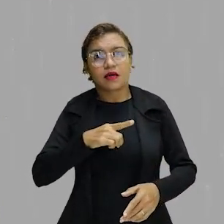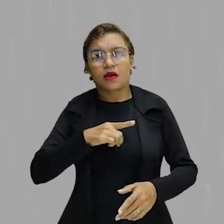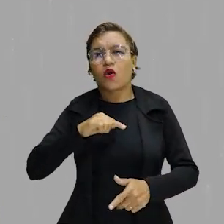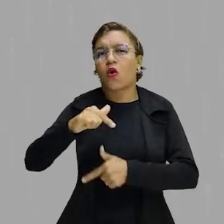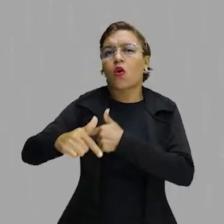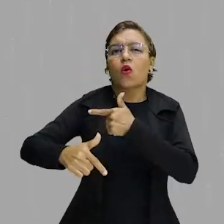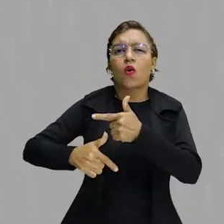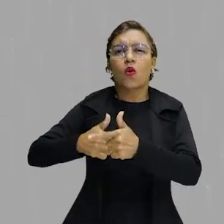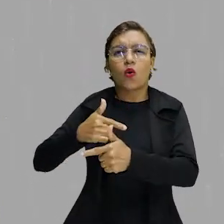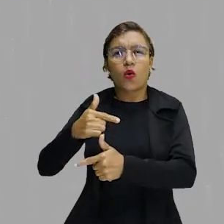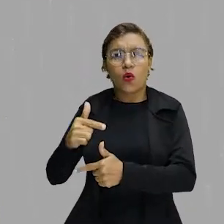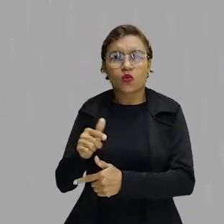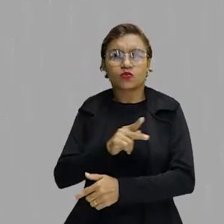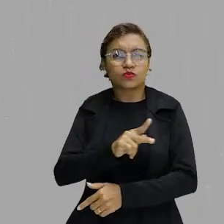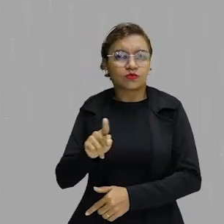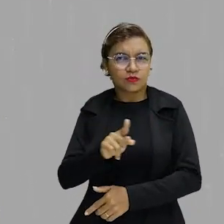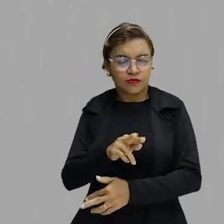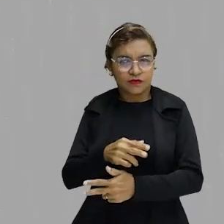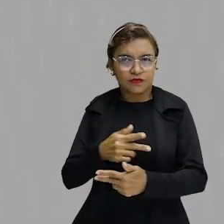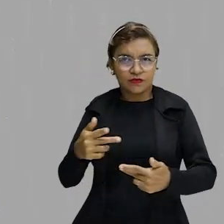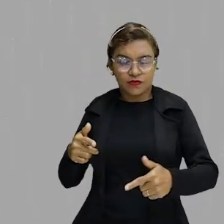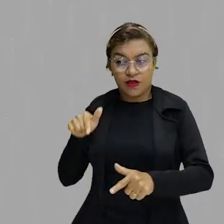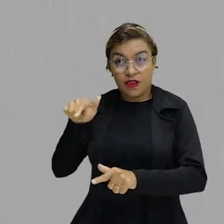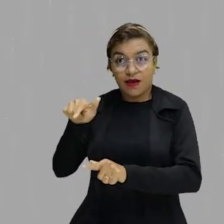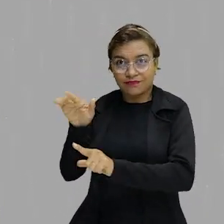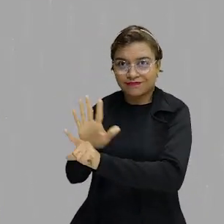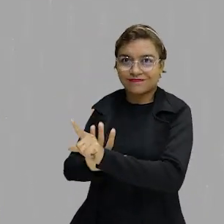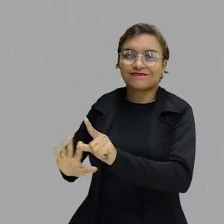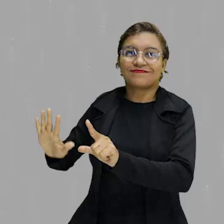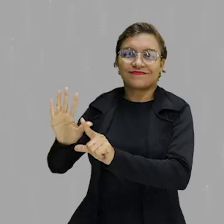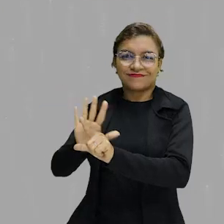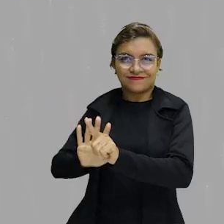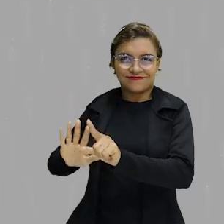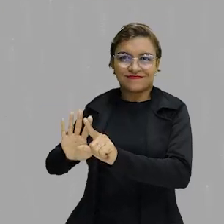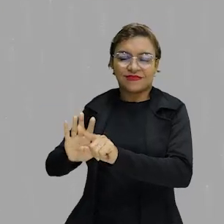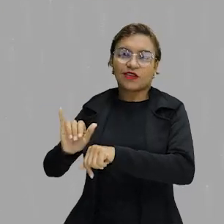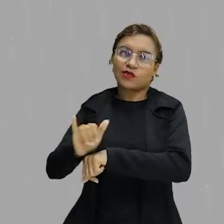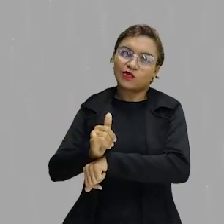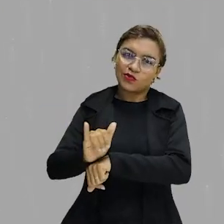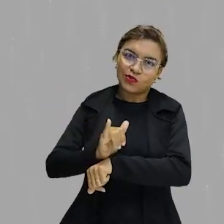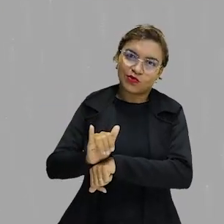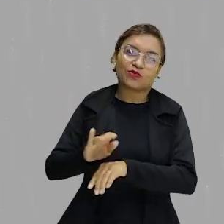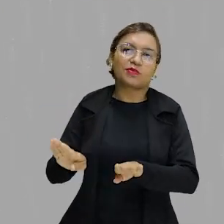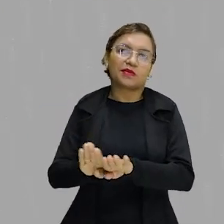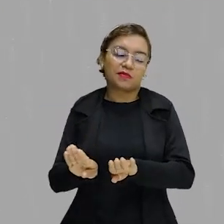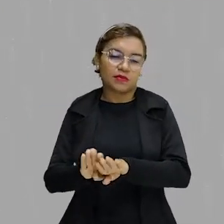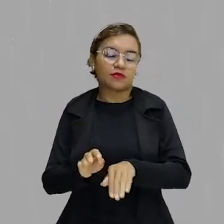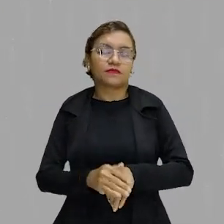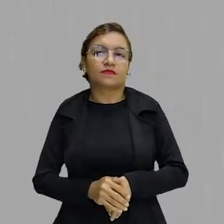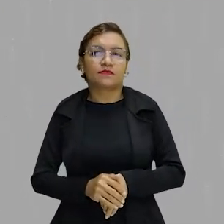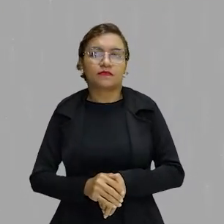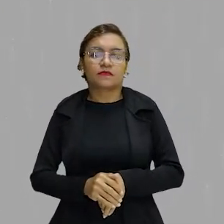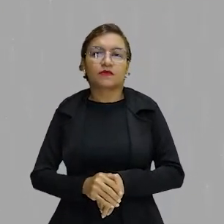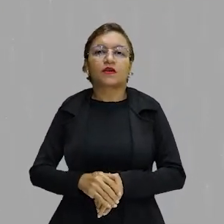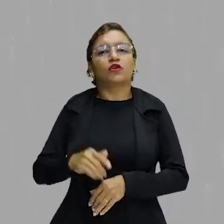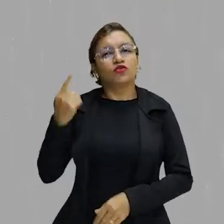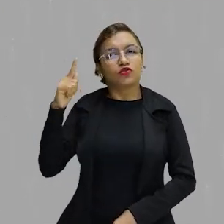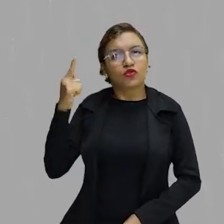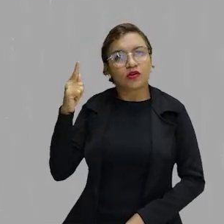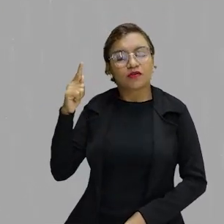equipe disponível a ti. Onde, Marcos? Na plataforma Gonçalves Dias no YouTube. Tem aula de geografia,